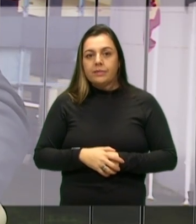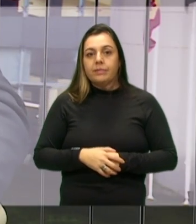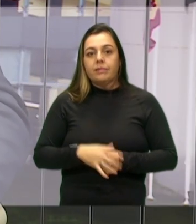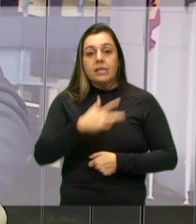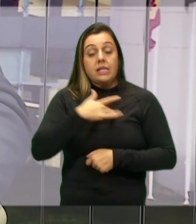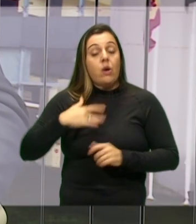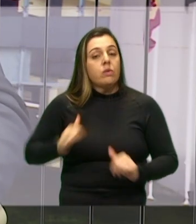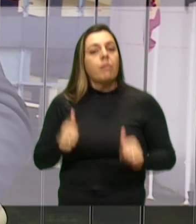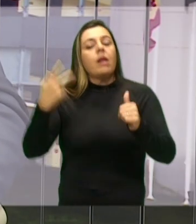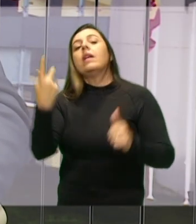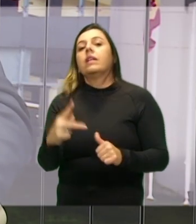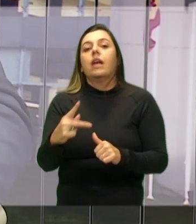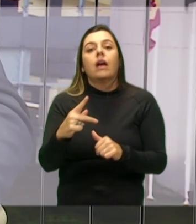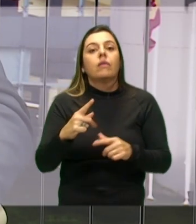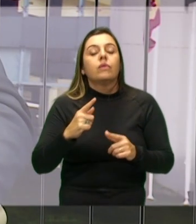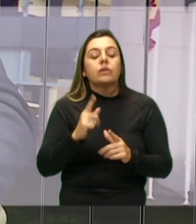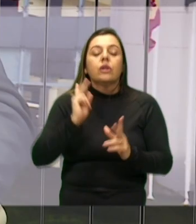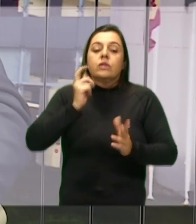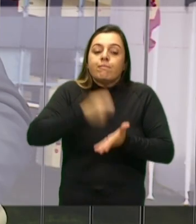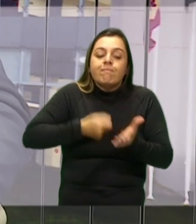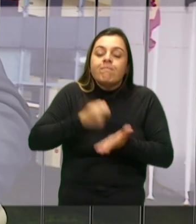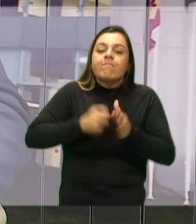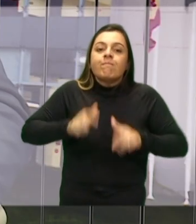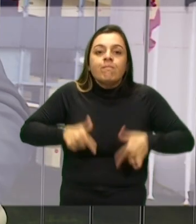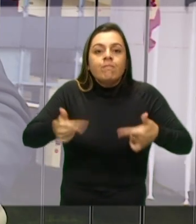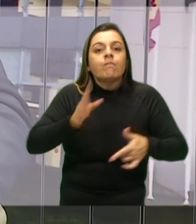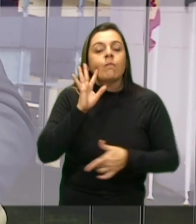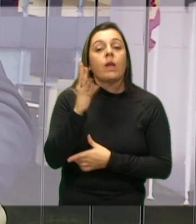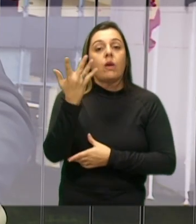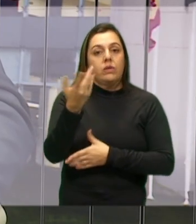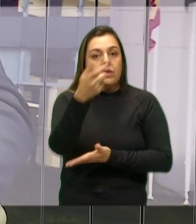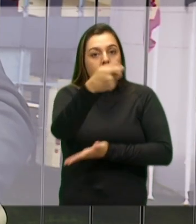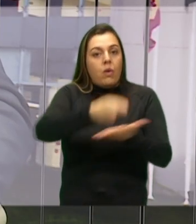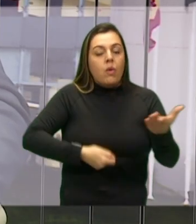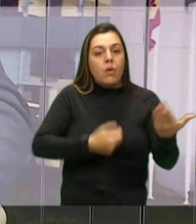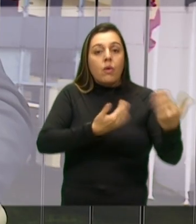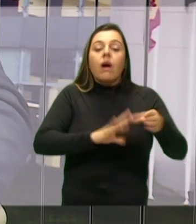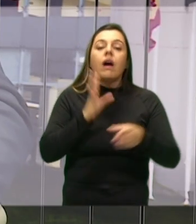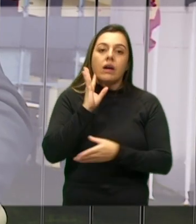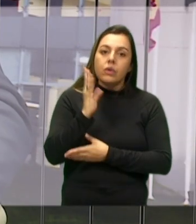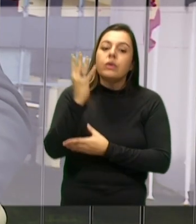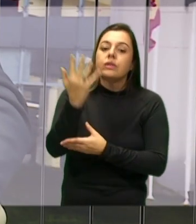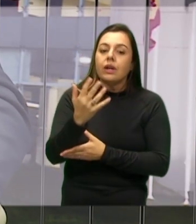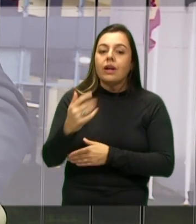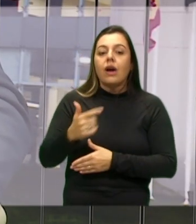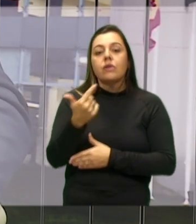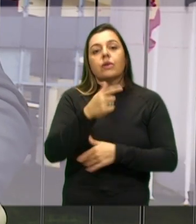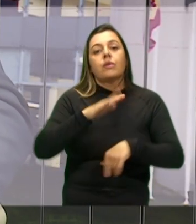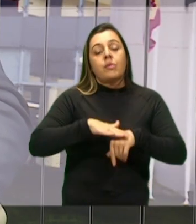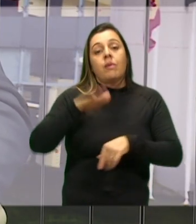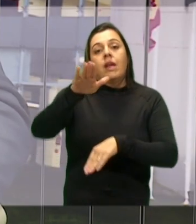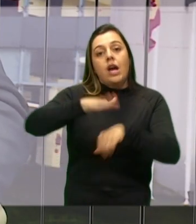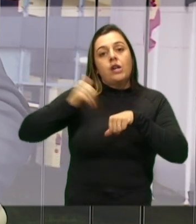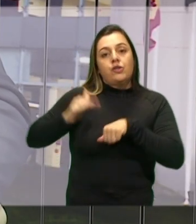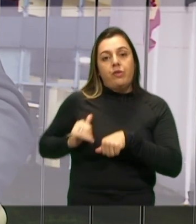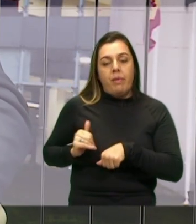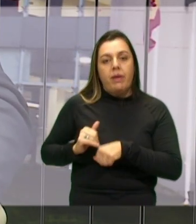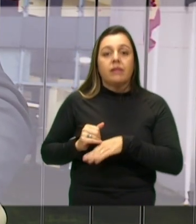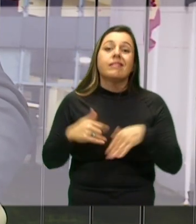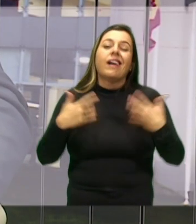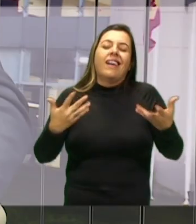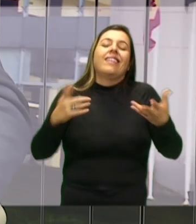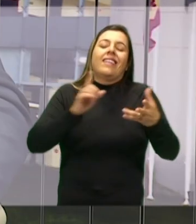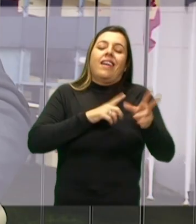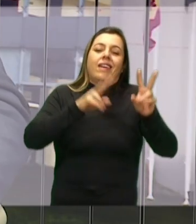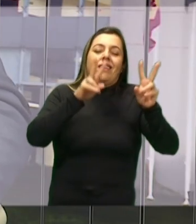saúde. Então essa foi a nossa grande briga para que acontecesse o concurso. Ele aconteceu e aí o segundo passo é as convocações. Aí lá vem toda